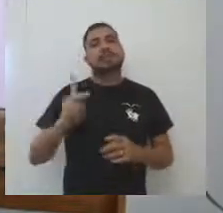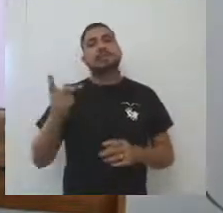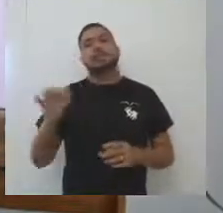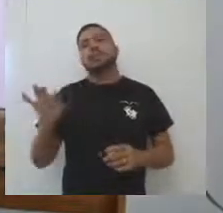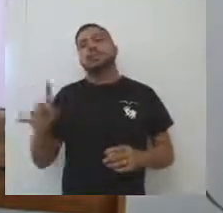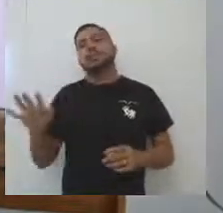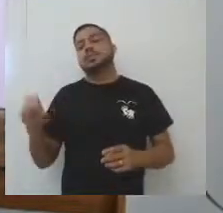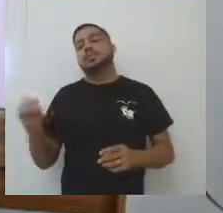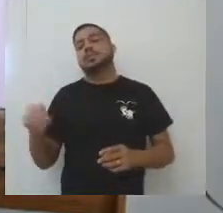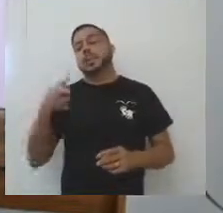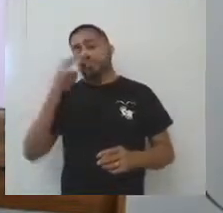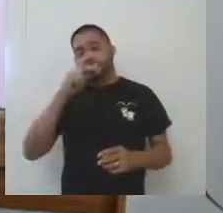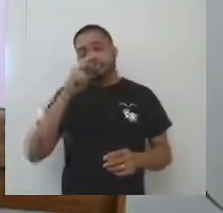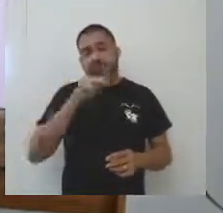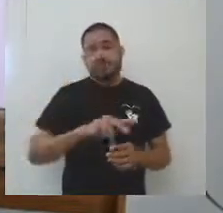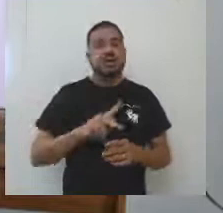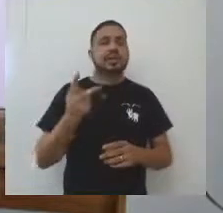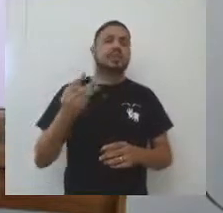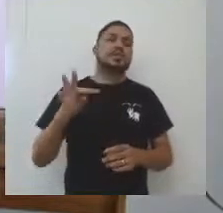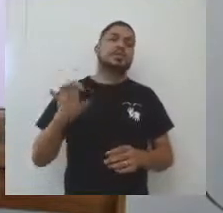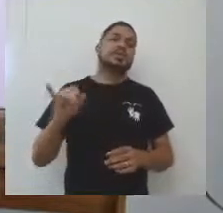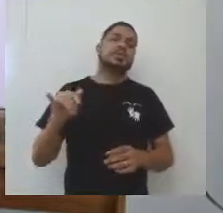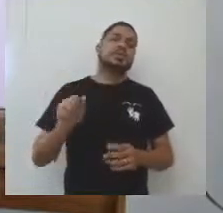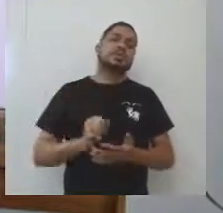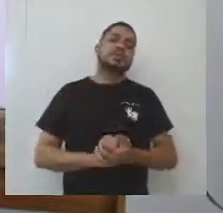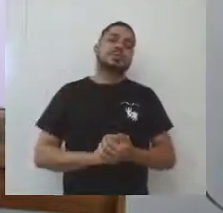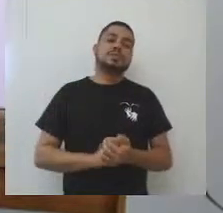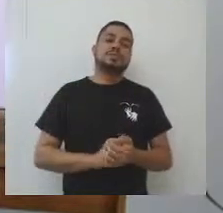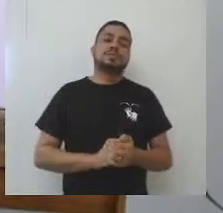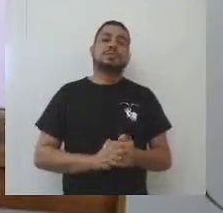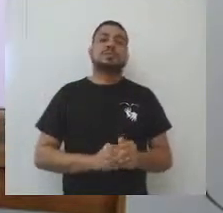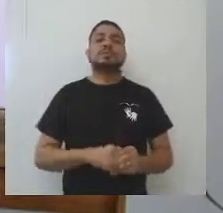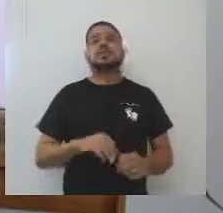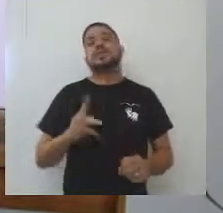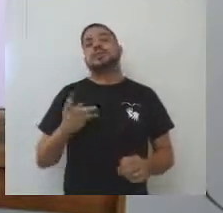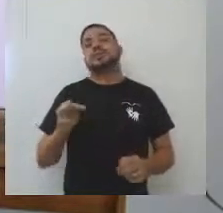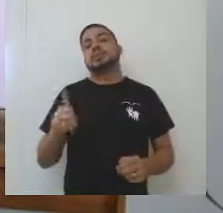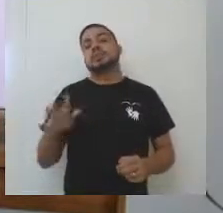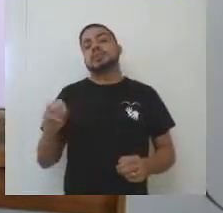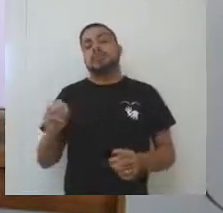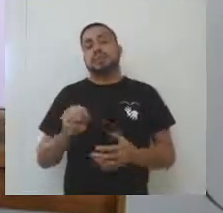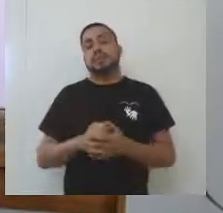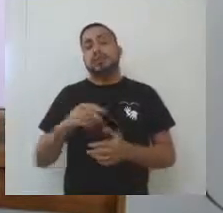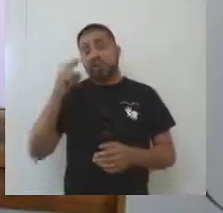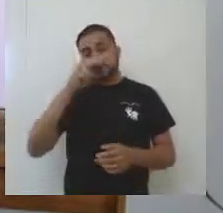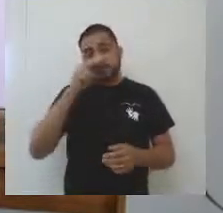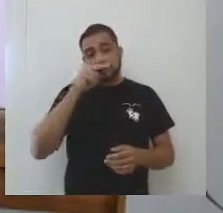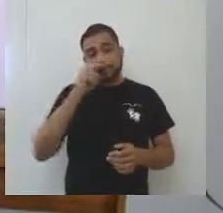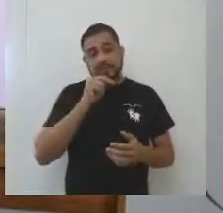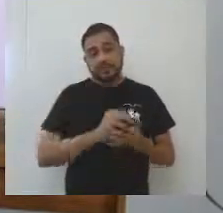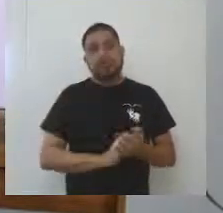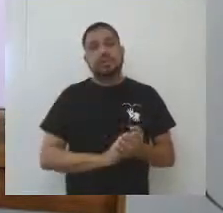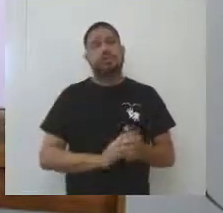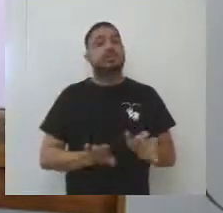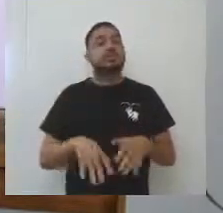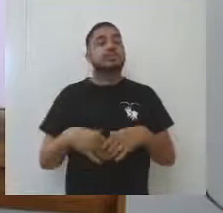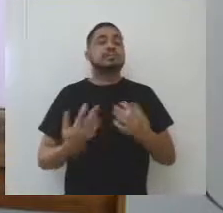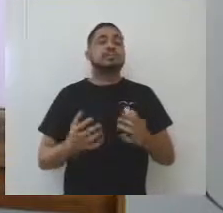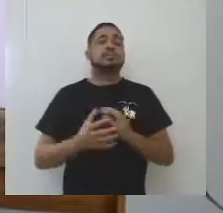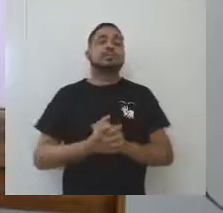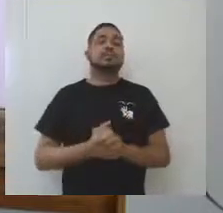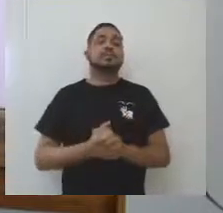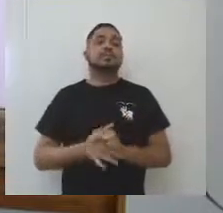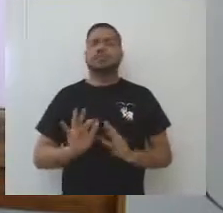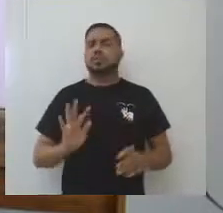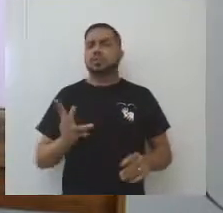é a mesma coisa que heterozigoto. Tu tem que lembrar assim, Natinha, híbrido é a mesma coisa que heterozigoto, tá? Aí assim,